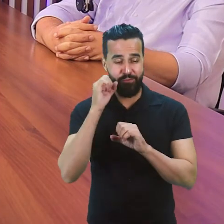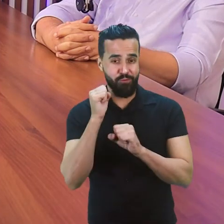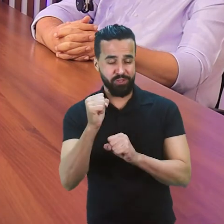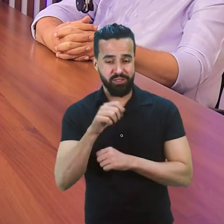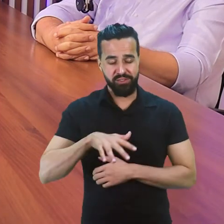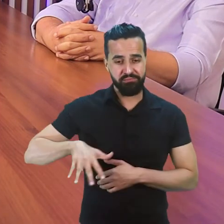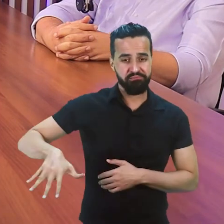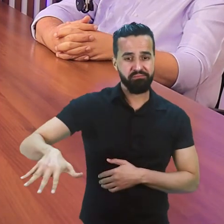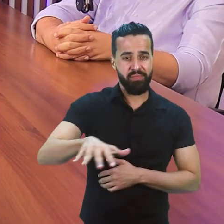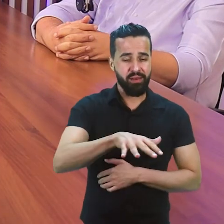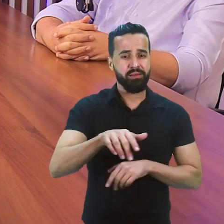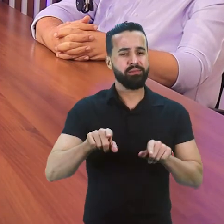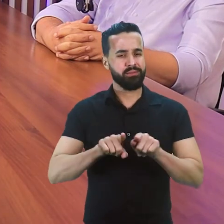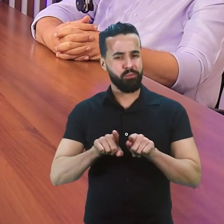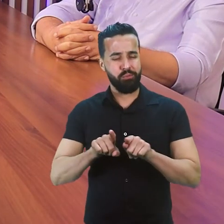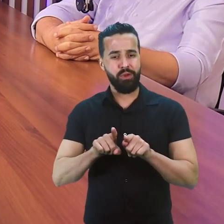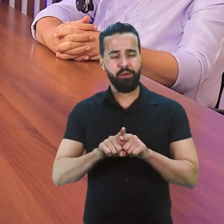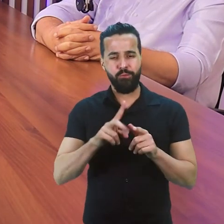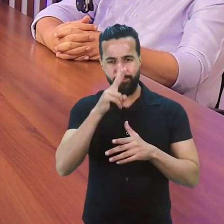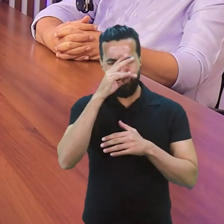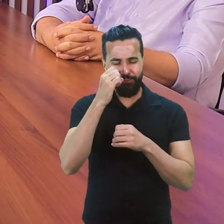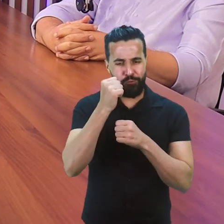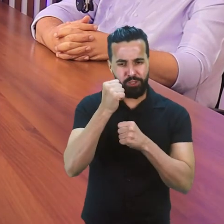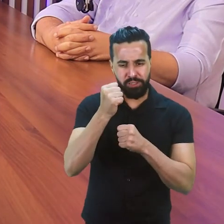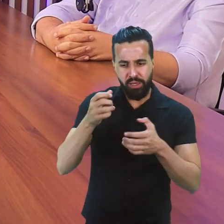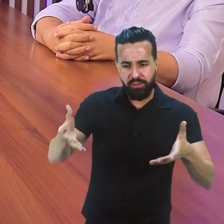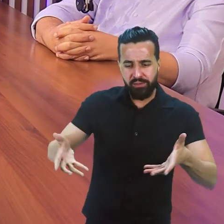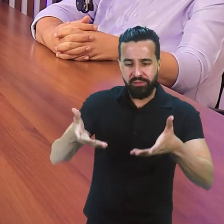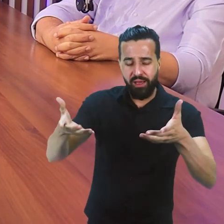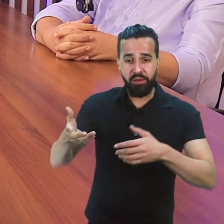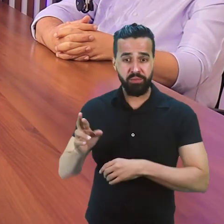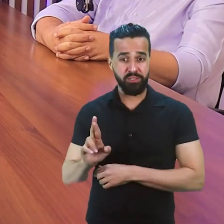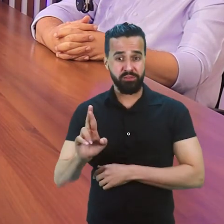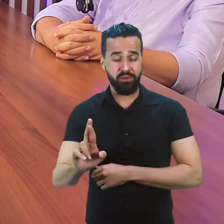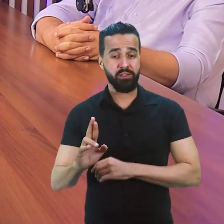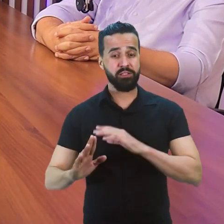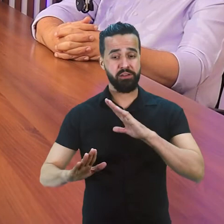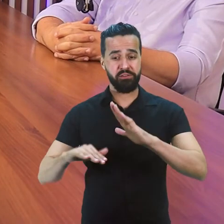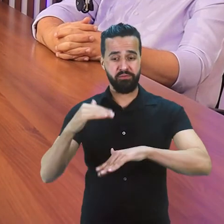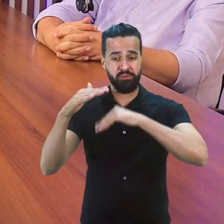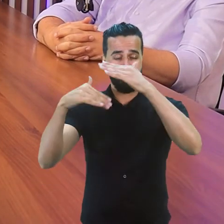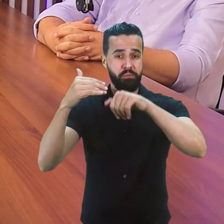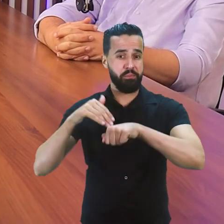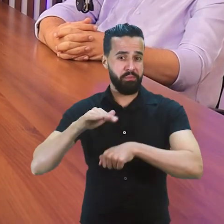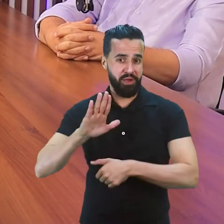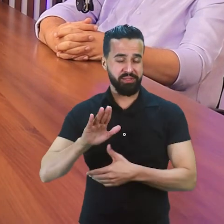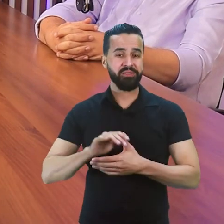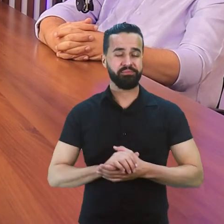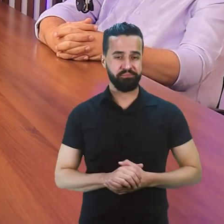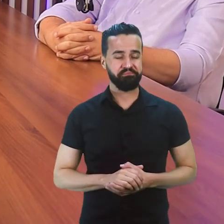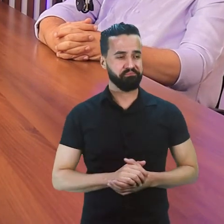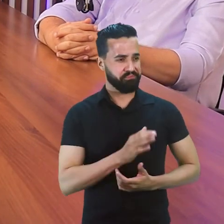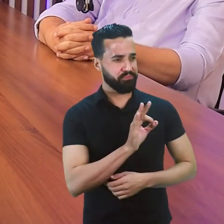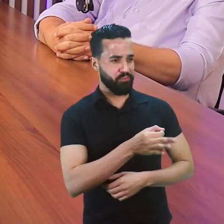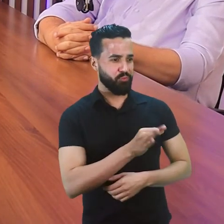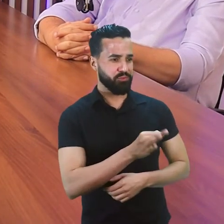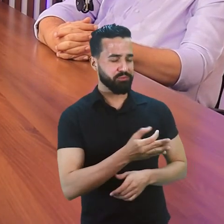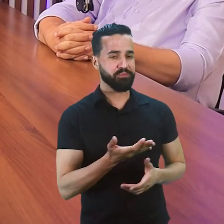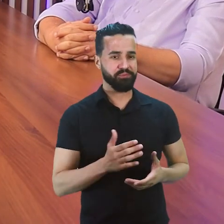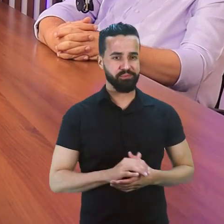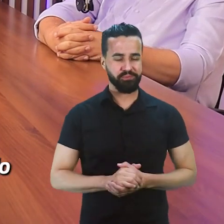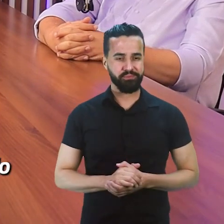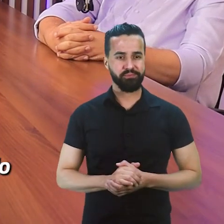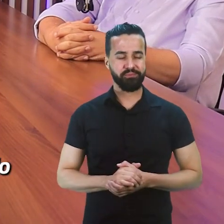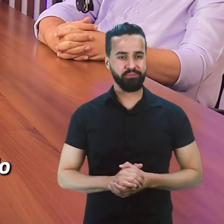fortalecendo a representatividade, a gente avança nas outras questões. Ponto mais importante. Herbert,